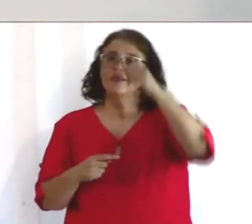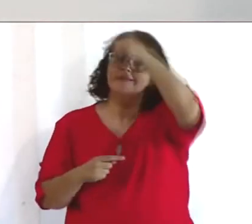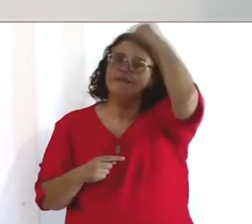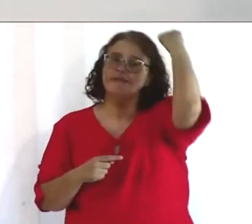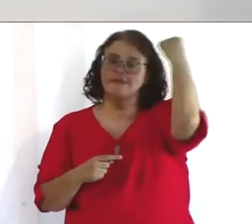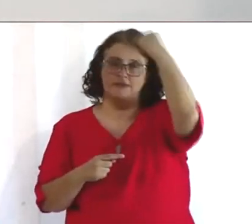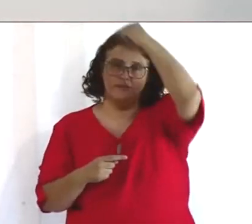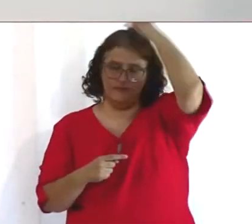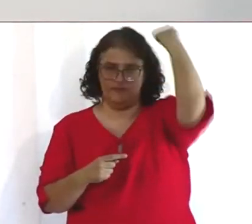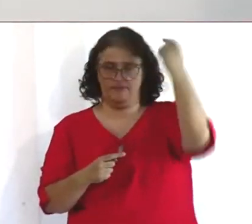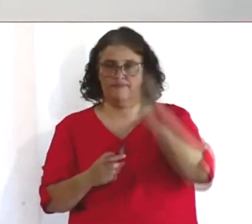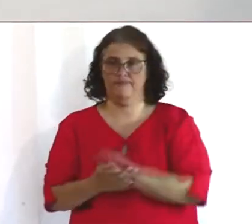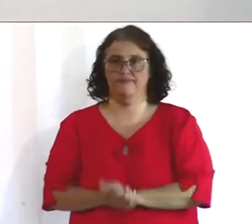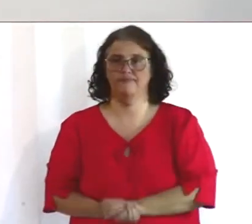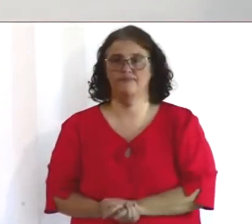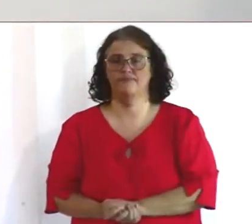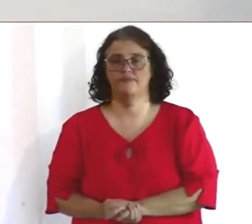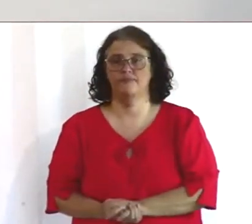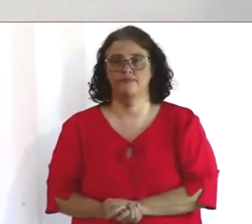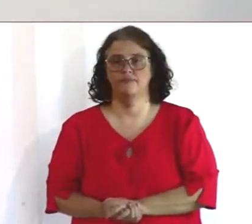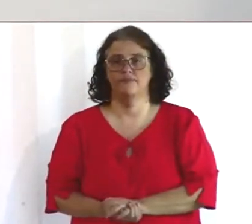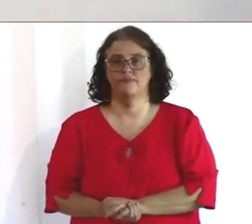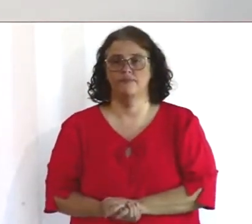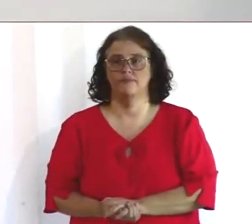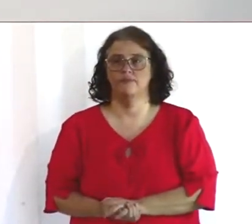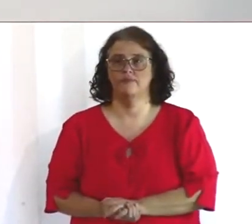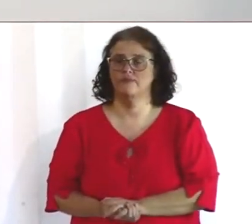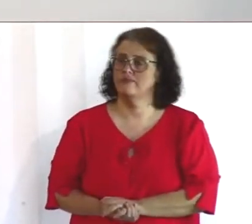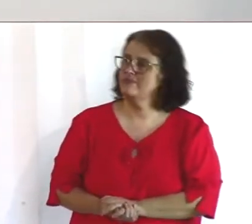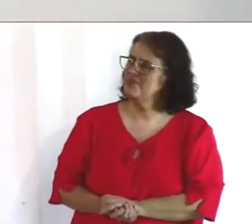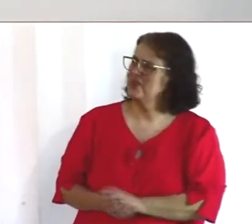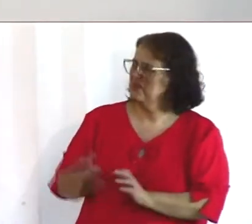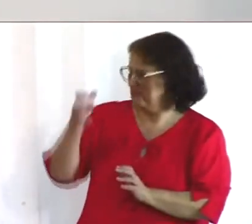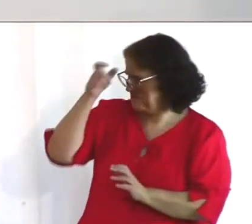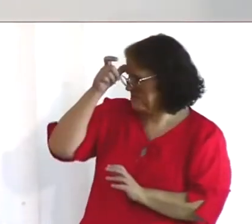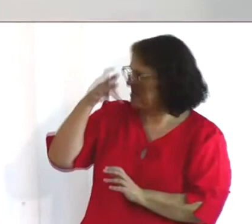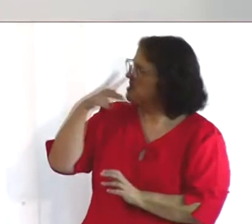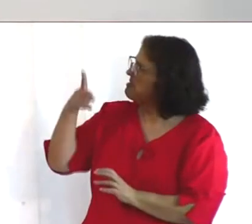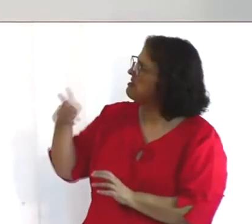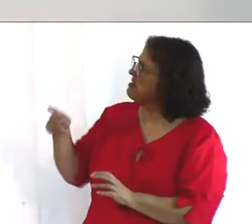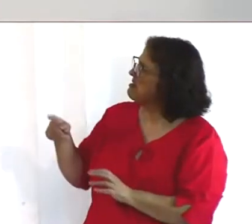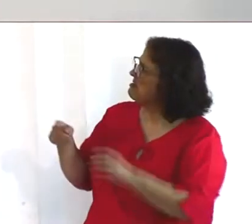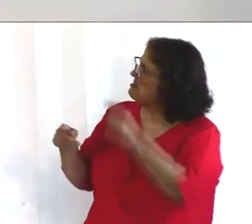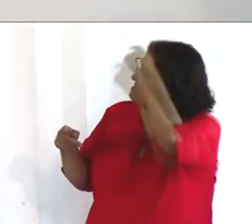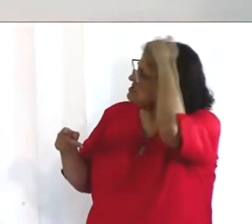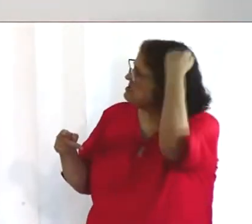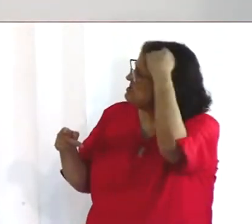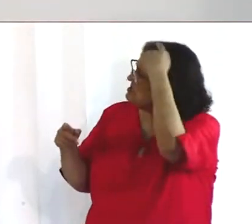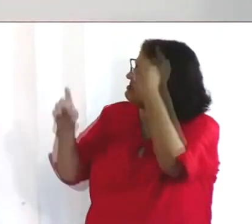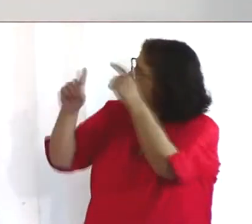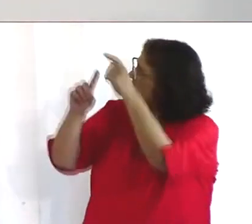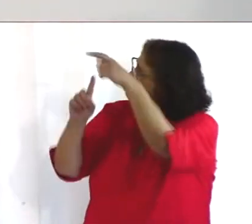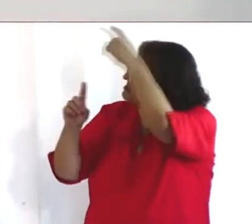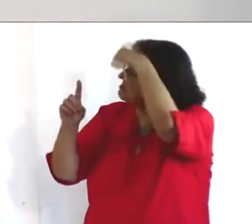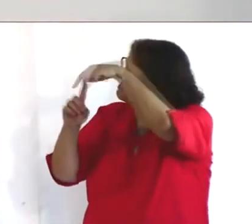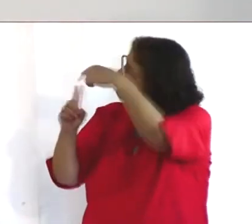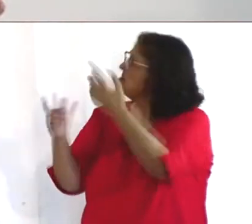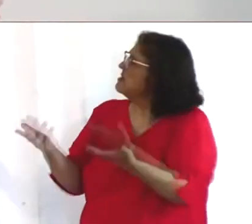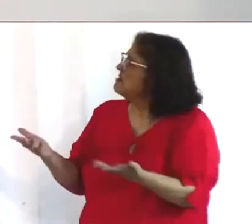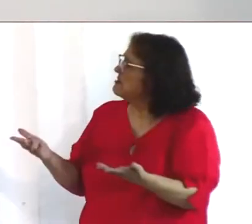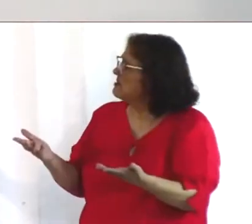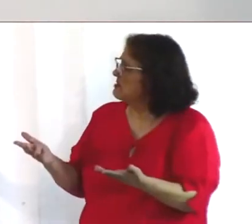santidade. Os demônios deixaram escapar. És o santo de Deus. Ele disse, não fale mais isso. Mas era assim,